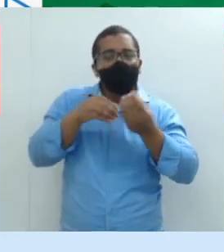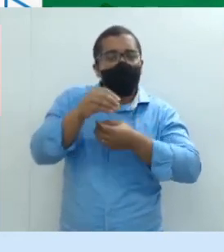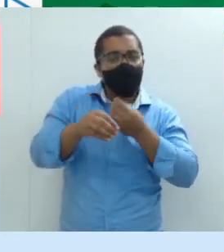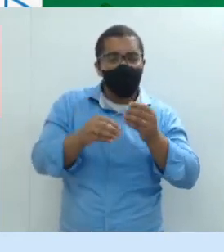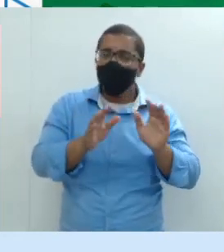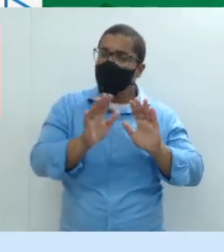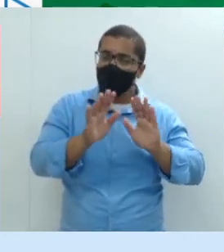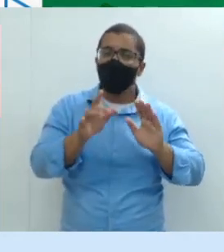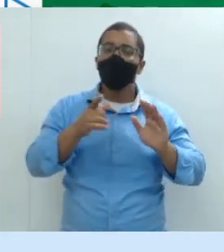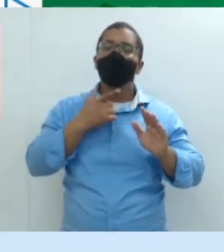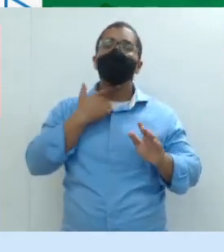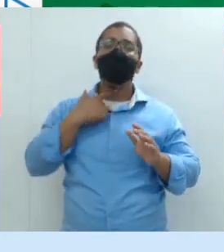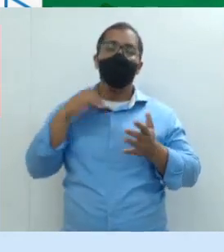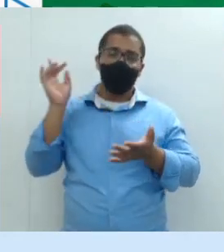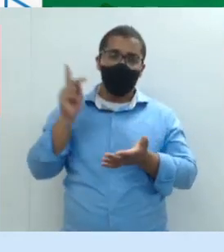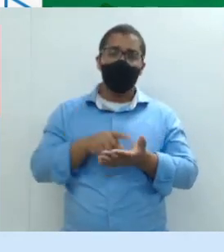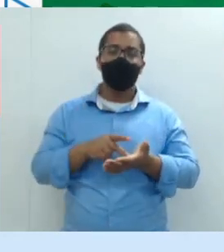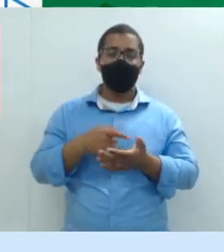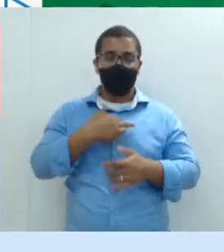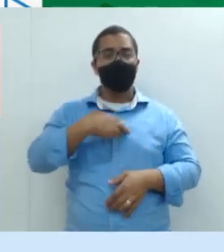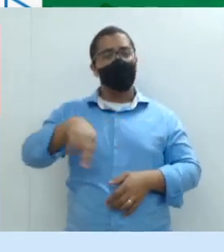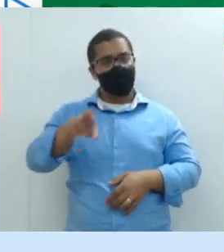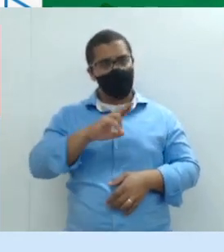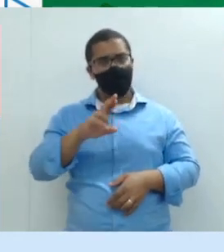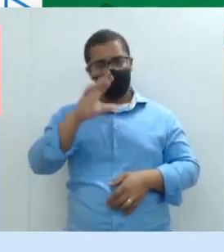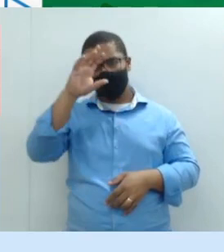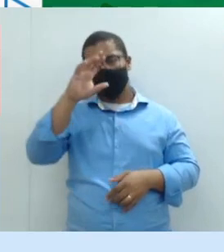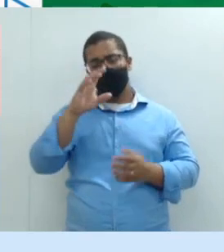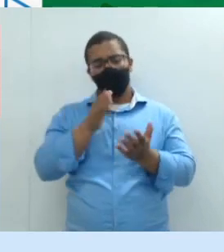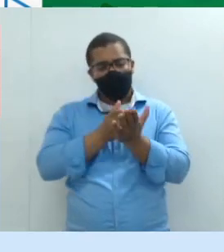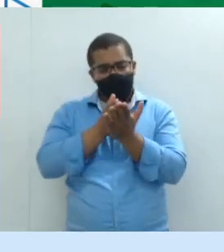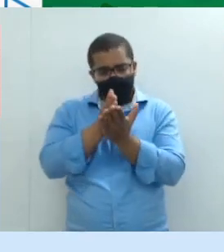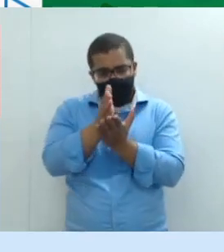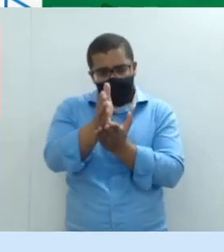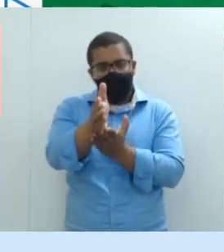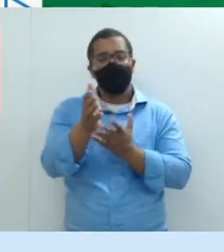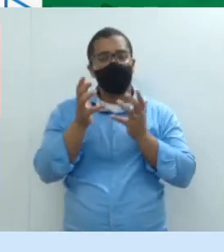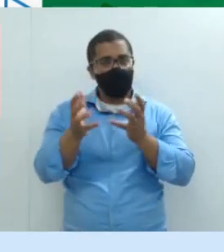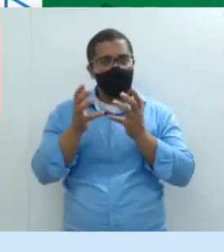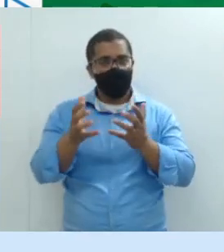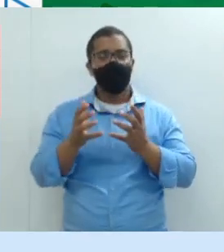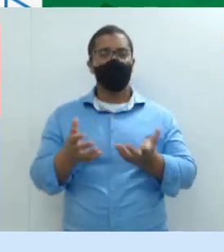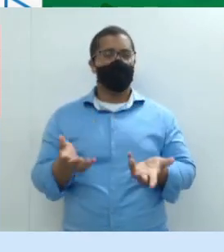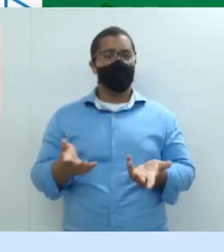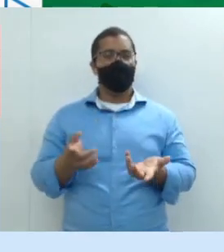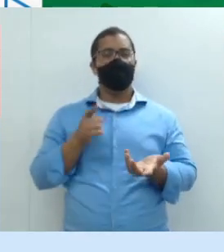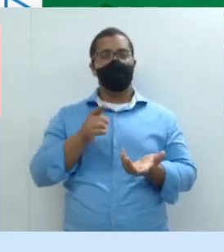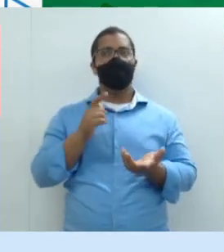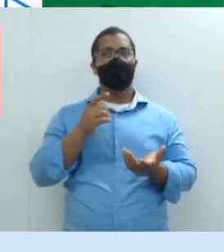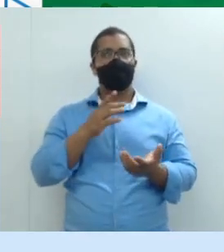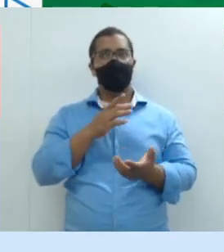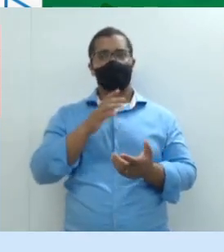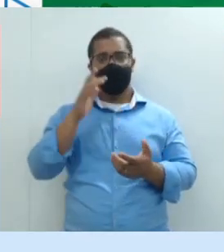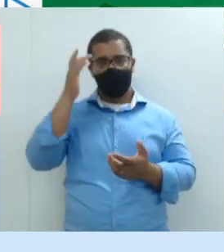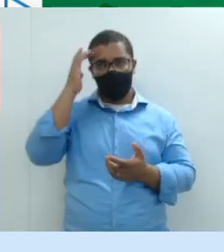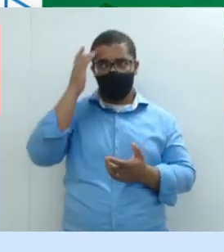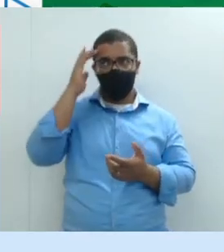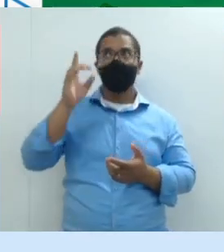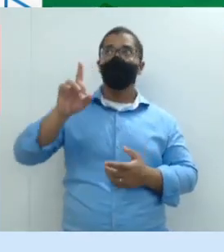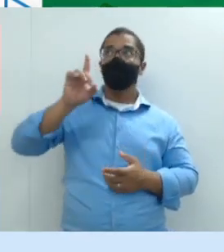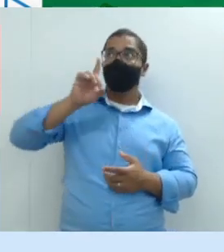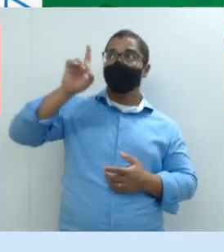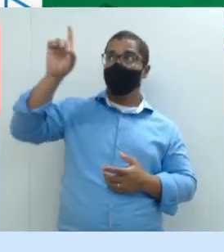Não, queriam seguir realmente a sua vida religiosa. Achavam que queriam estar ali numa situação de vínculo a Deus e